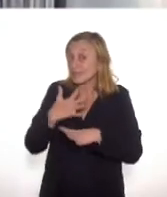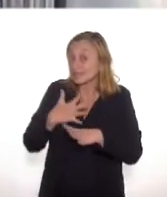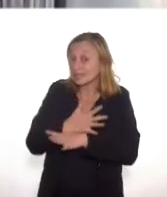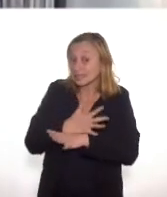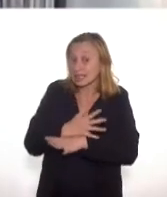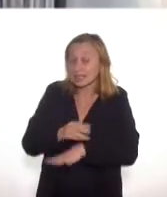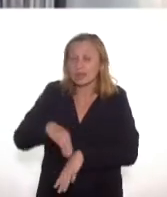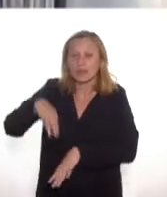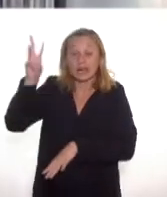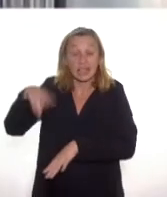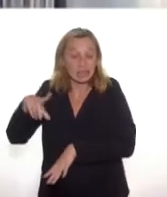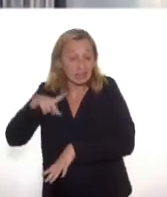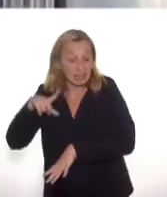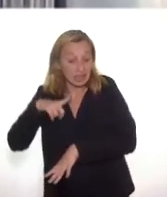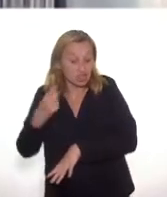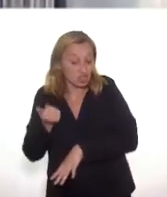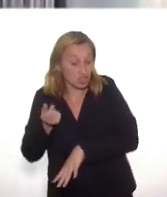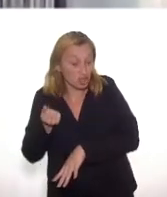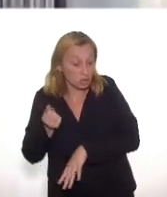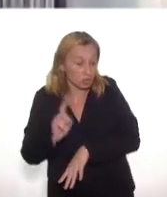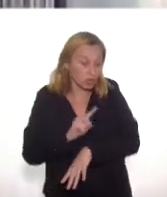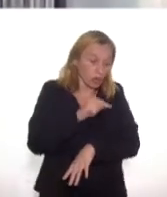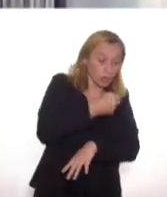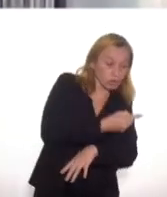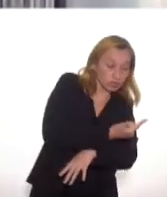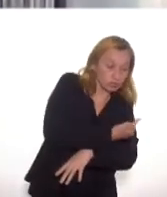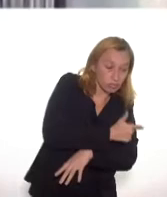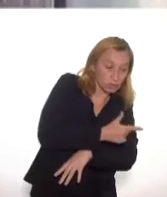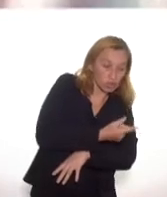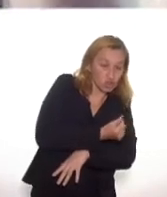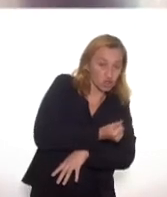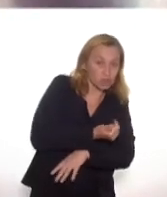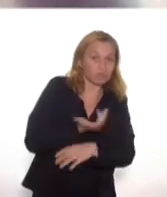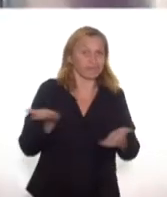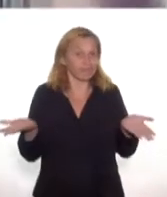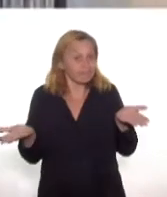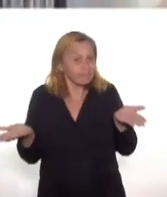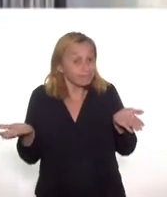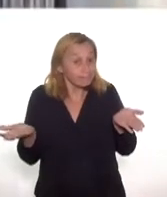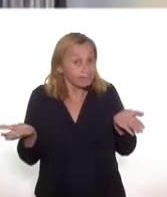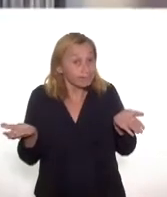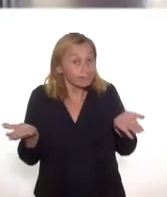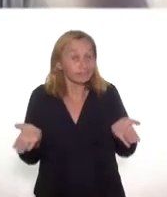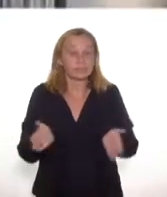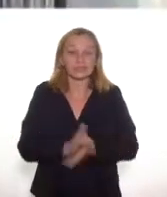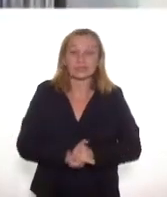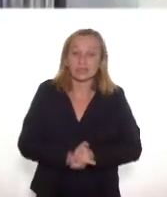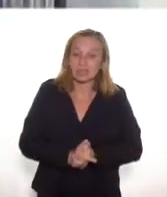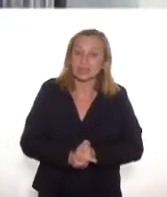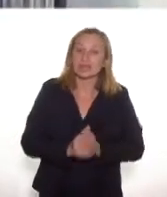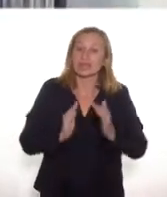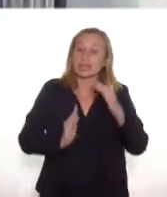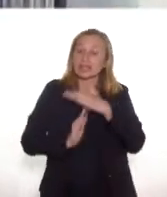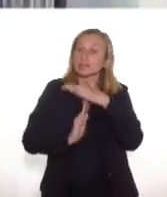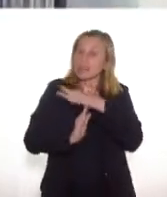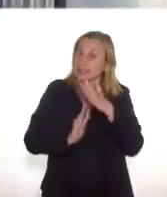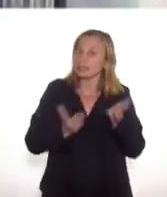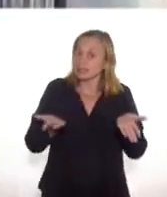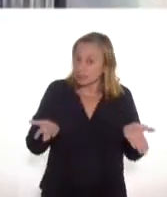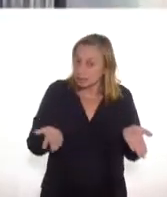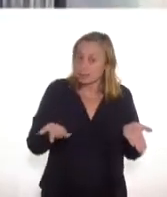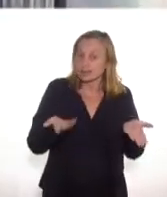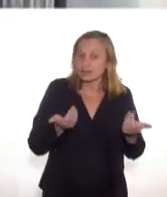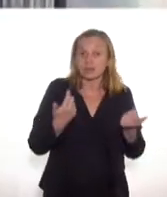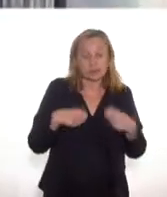quem tem dinheiro e uma cidade para quem não tem dinheiro, né? Quer dizer, então, as limitações que